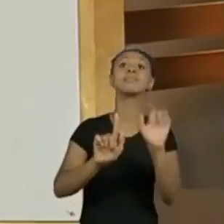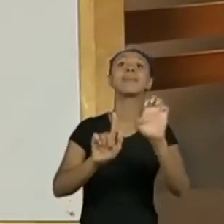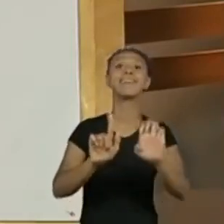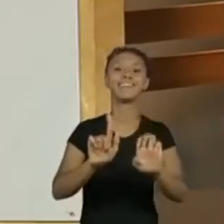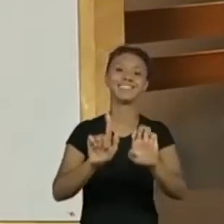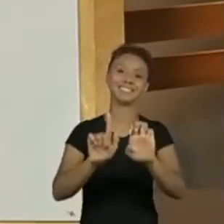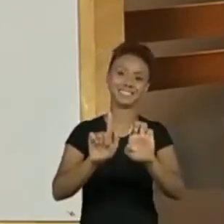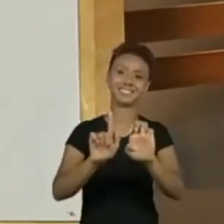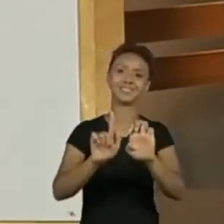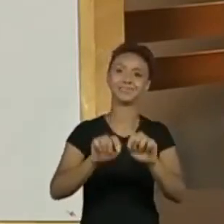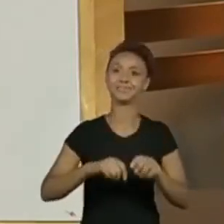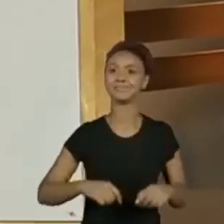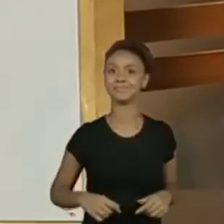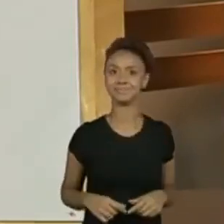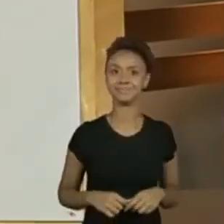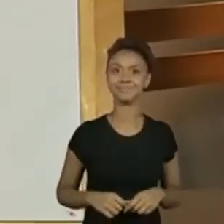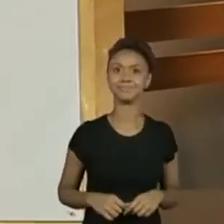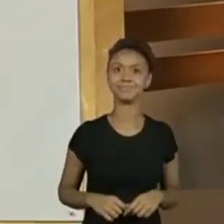letra E. E.